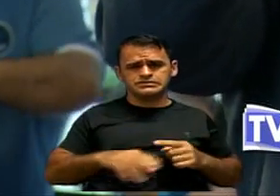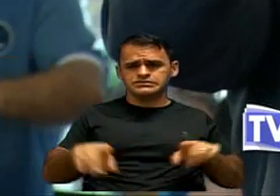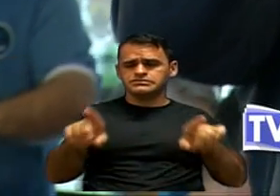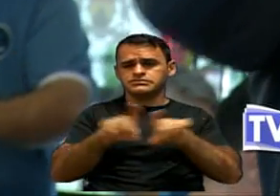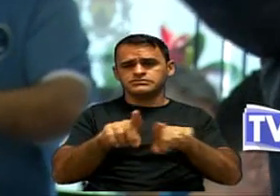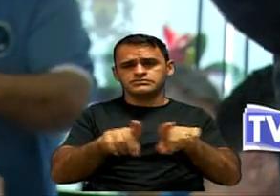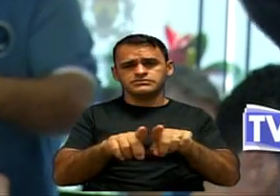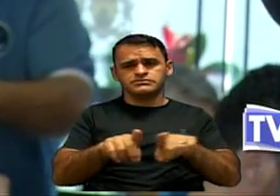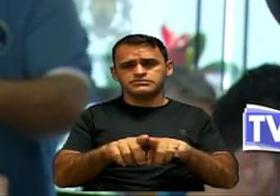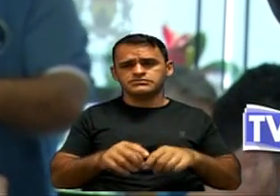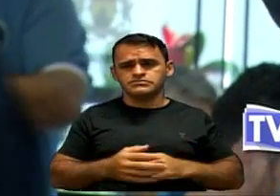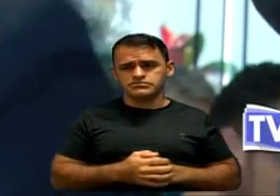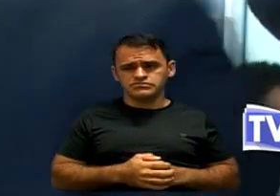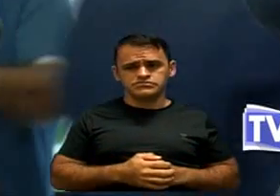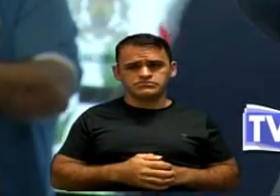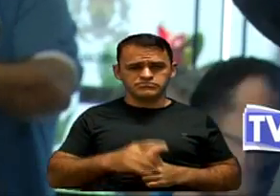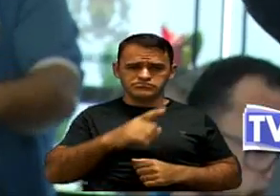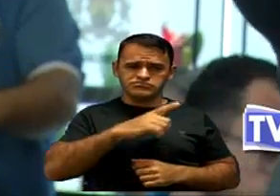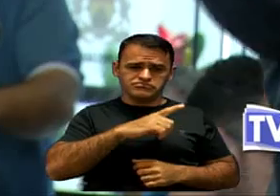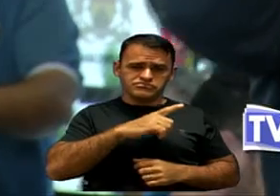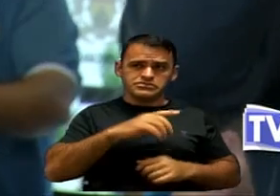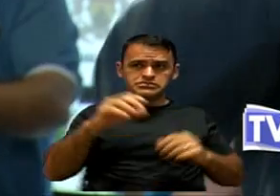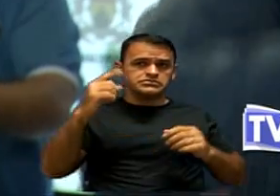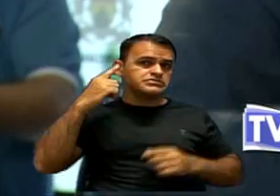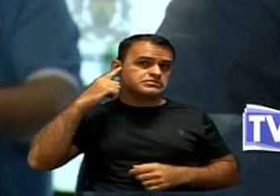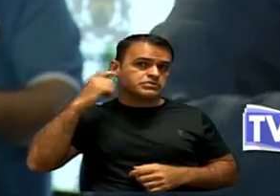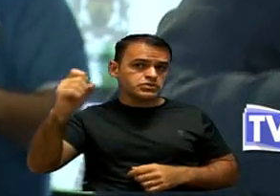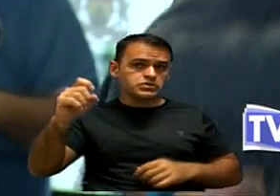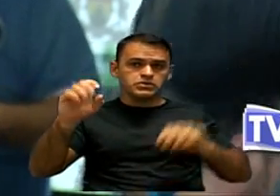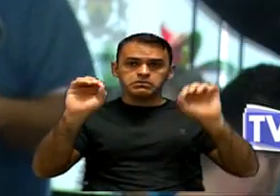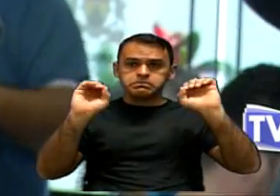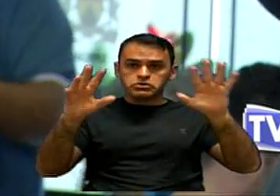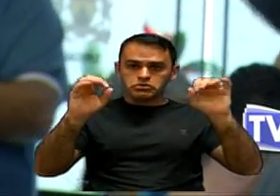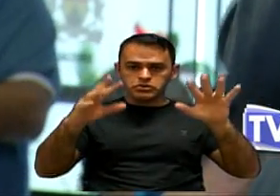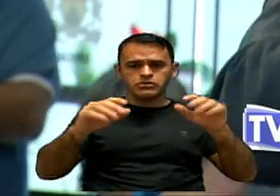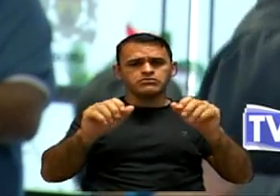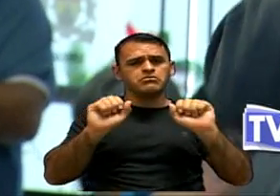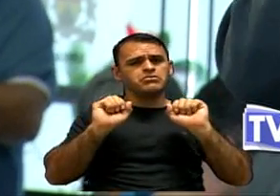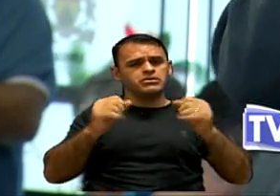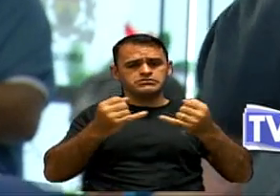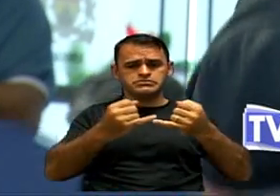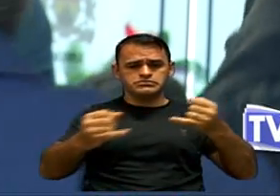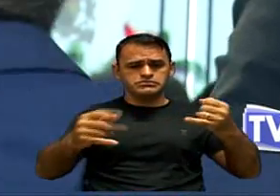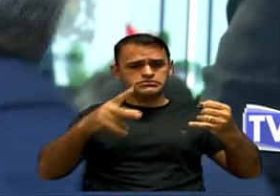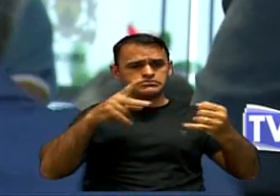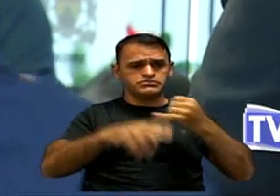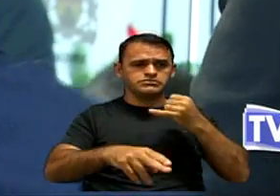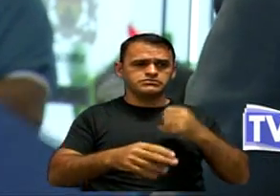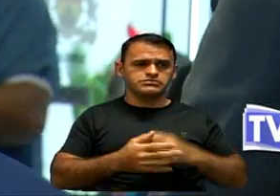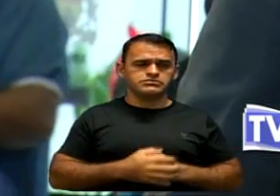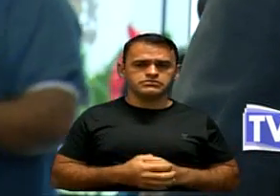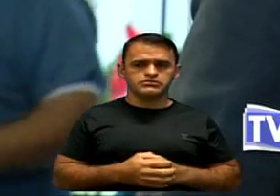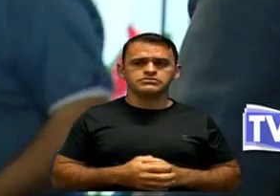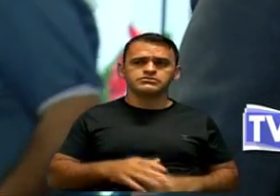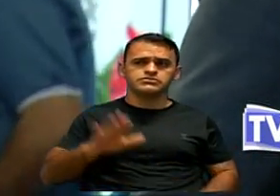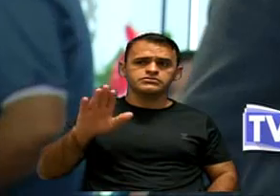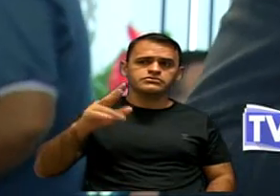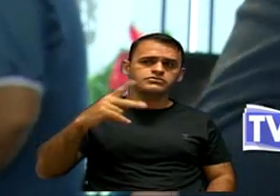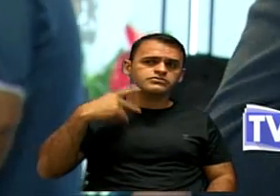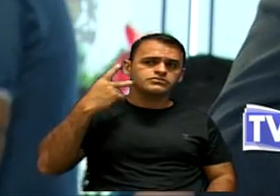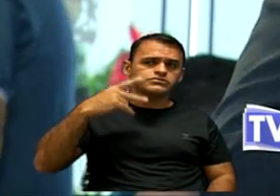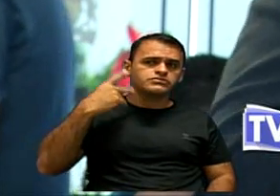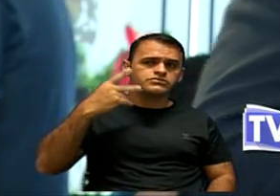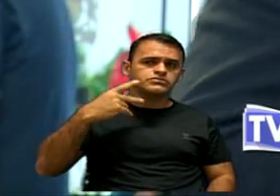automaticamente, eles já cortam esse alarme. Então, o que tem que acontecer aqui, o projeto de Vossa Excelência é... Não, mas para cortar, ele tem que pular. Agora, Vitão, olha só outra